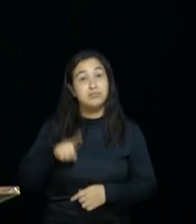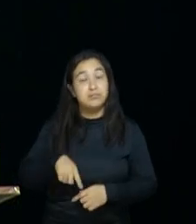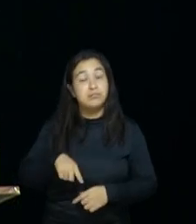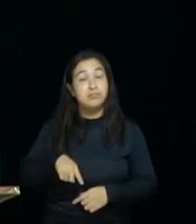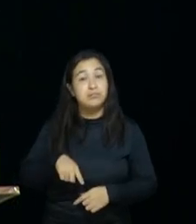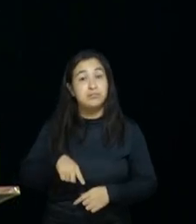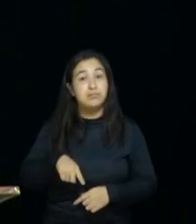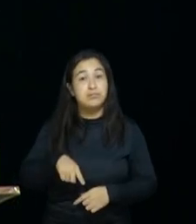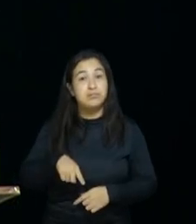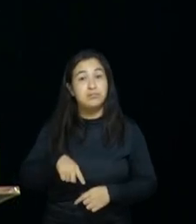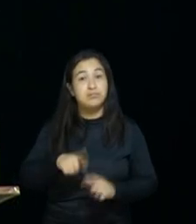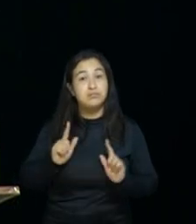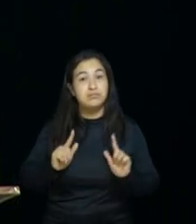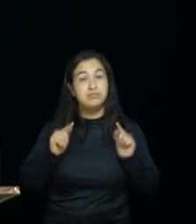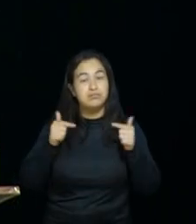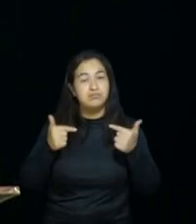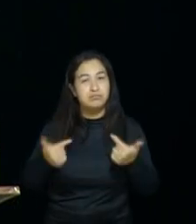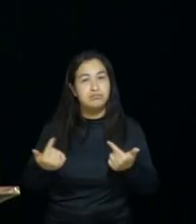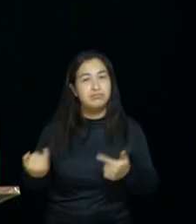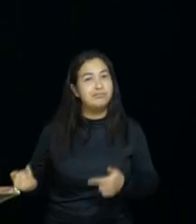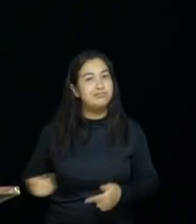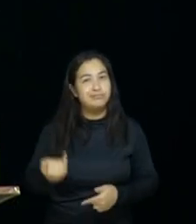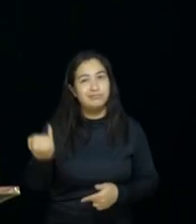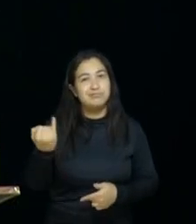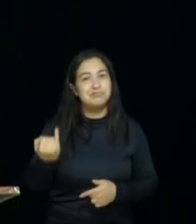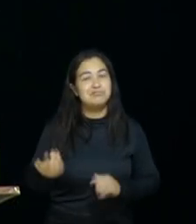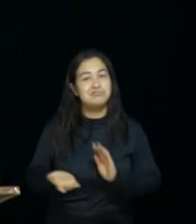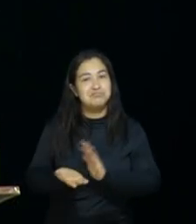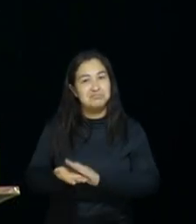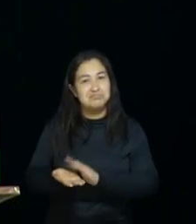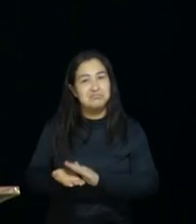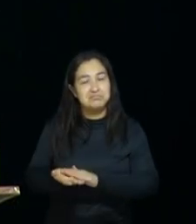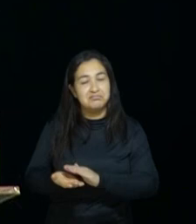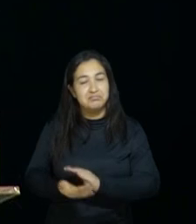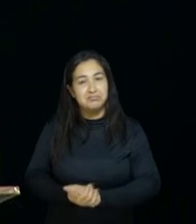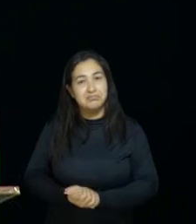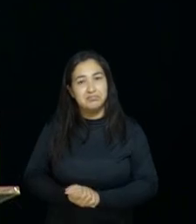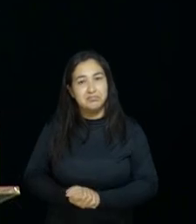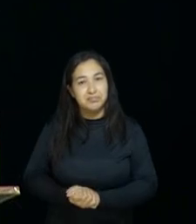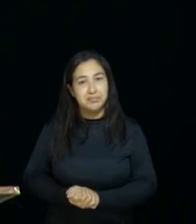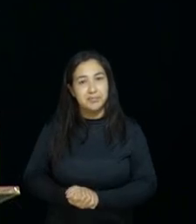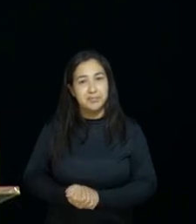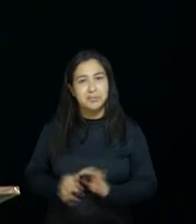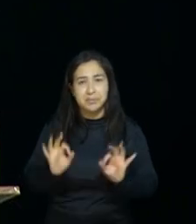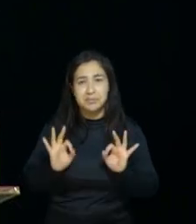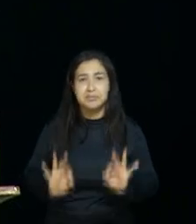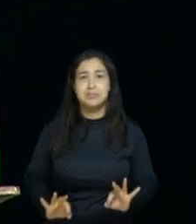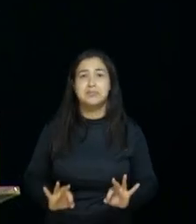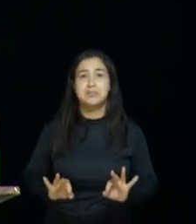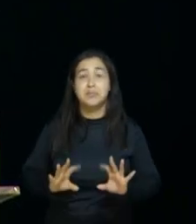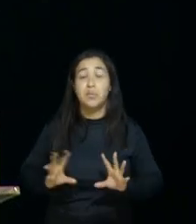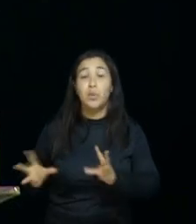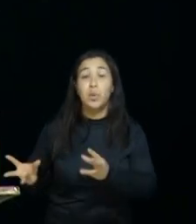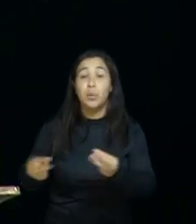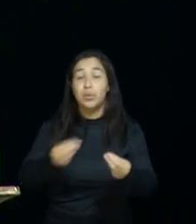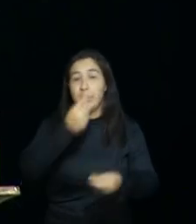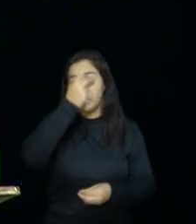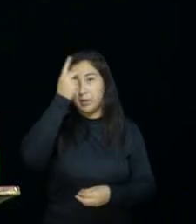é uma ação extremamente louvável e que certamente vai agradar ao